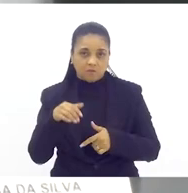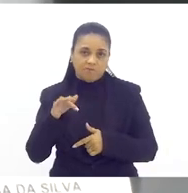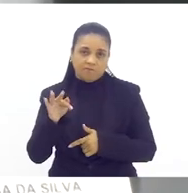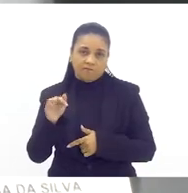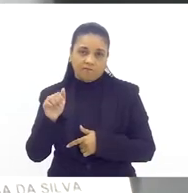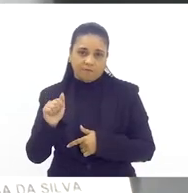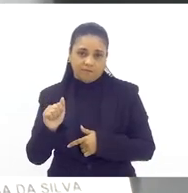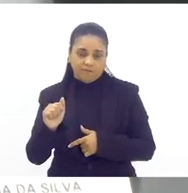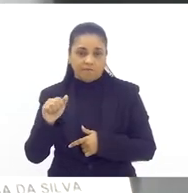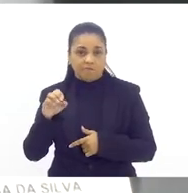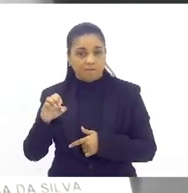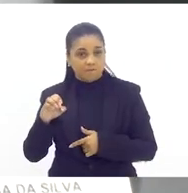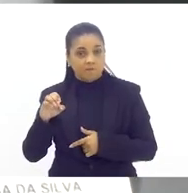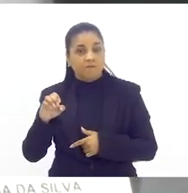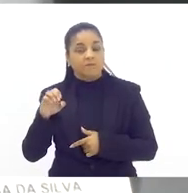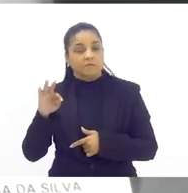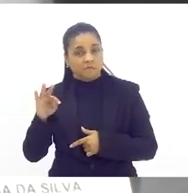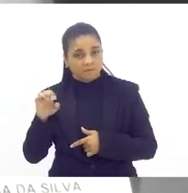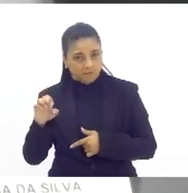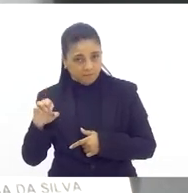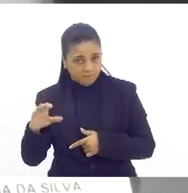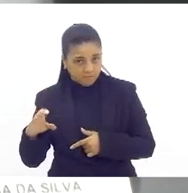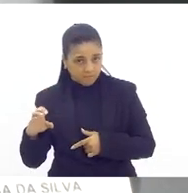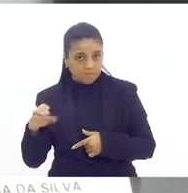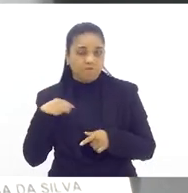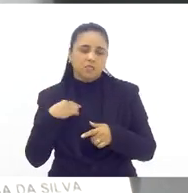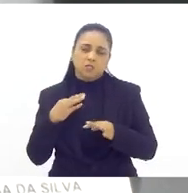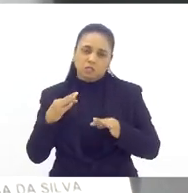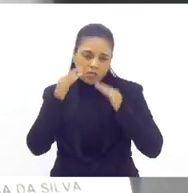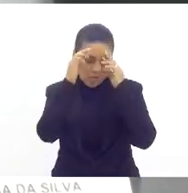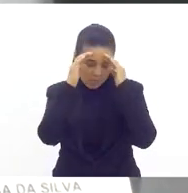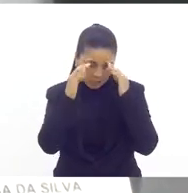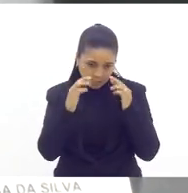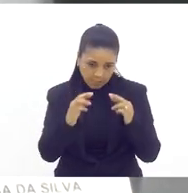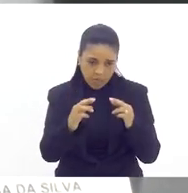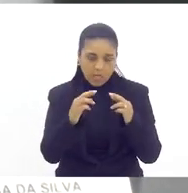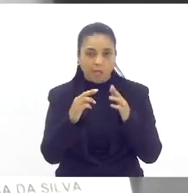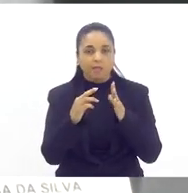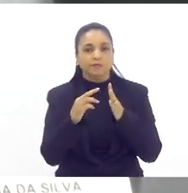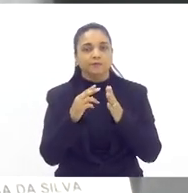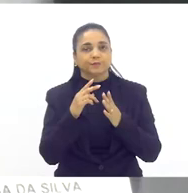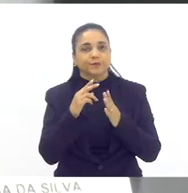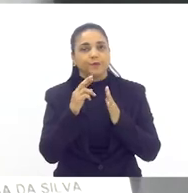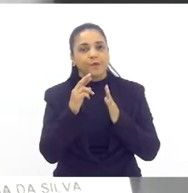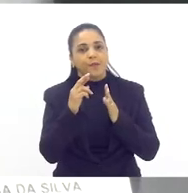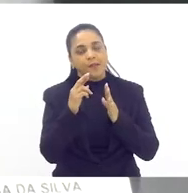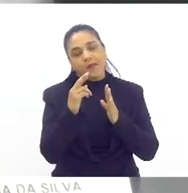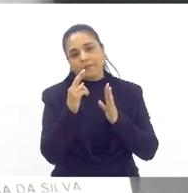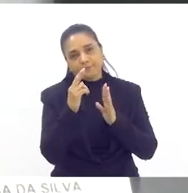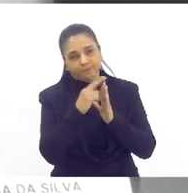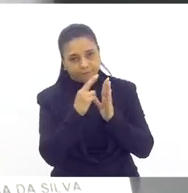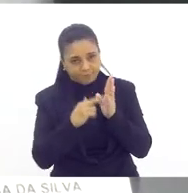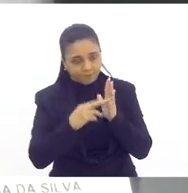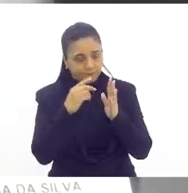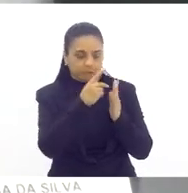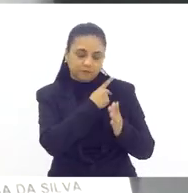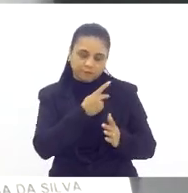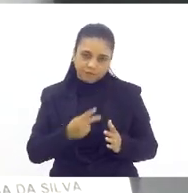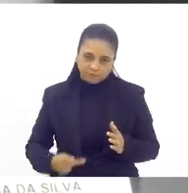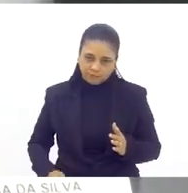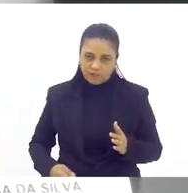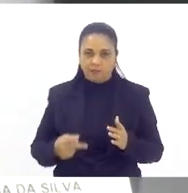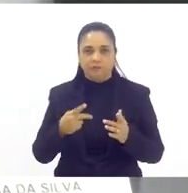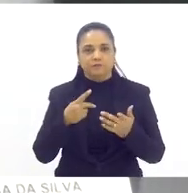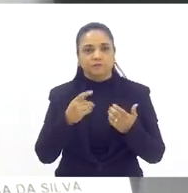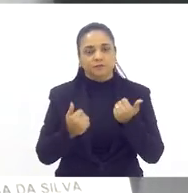né Com todo respeito as prioridades aí da Presidente e dos outros né vice-presidentes das pessoas indicadas